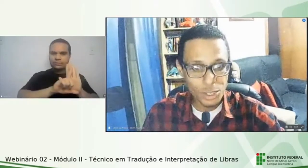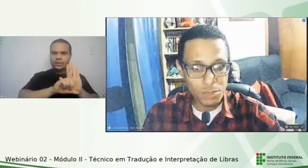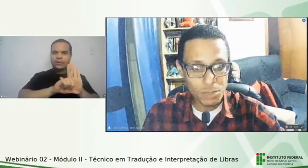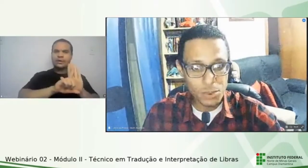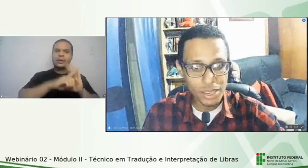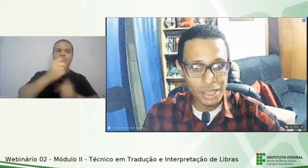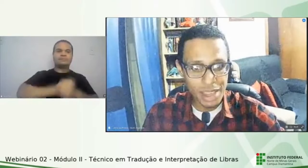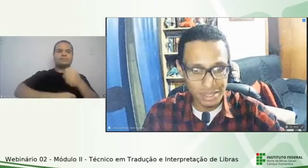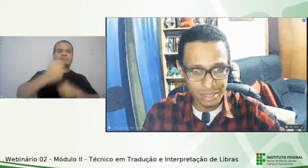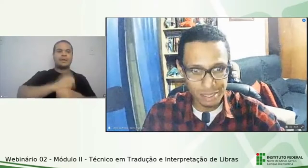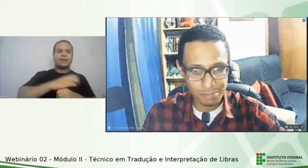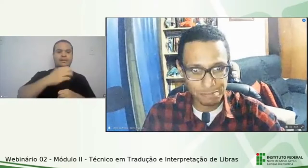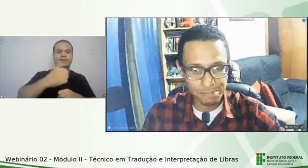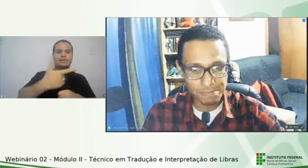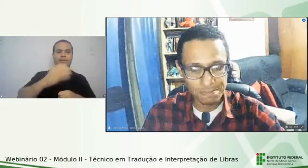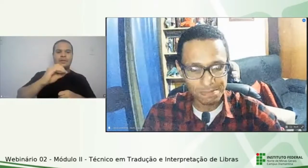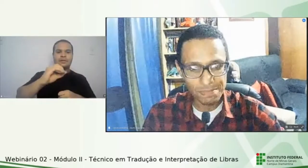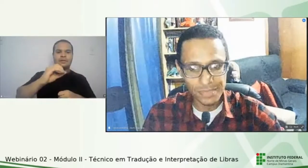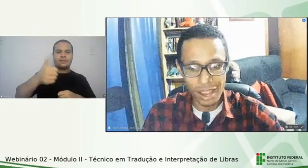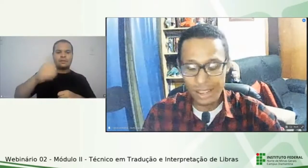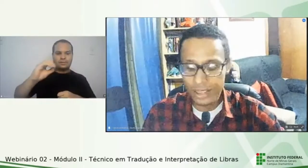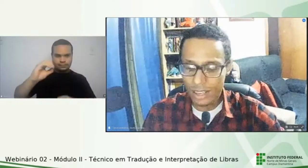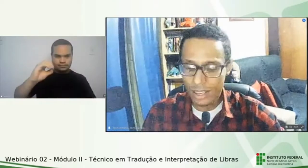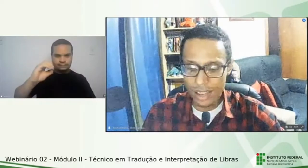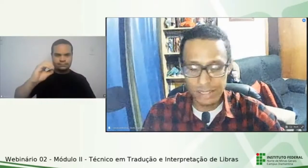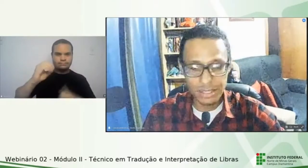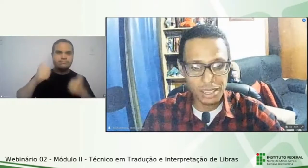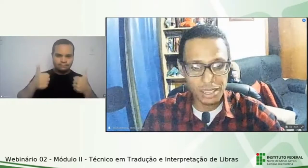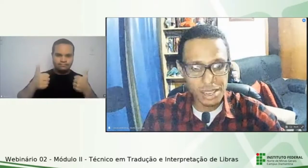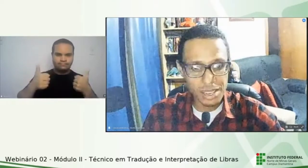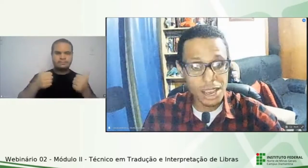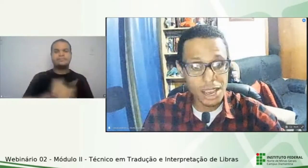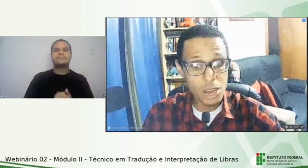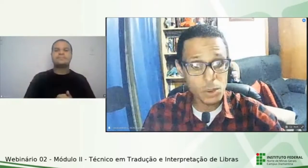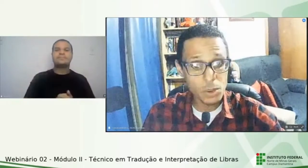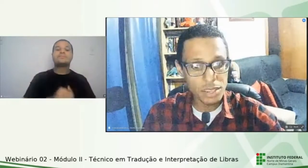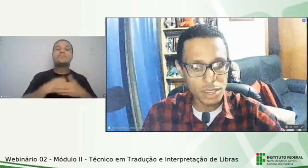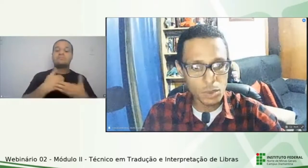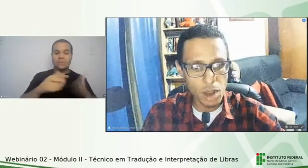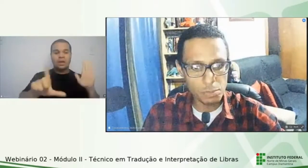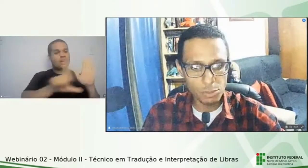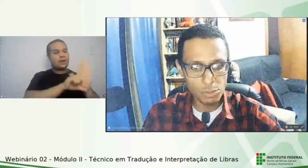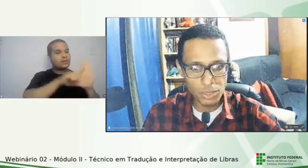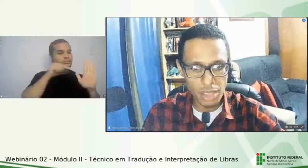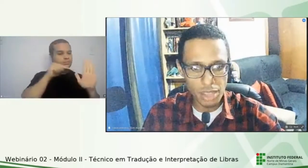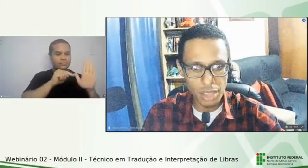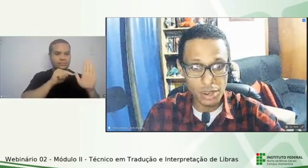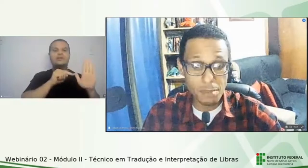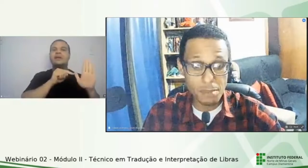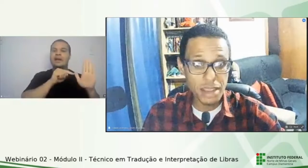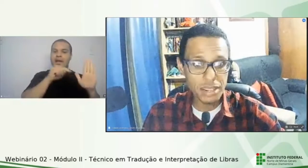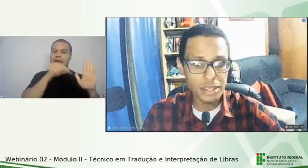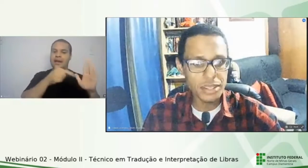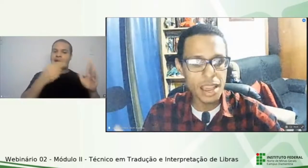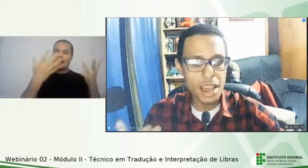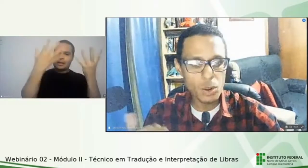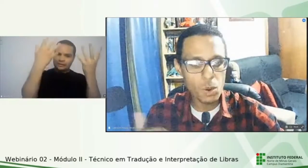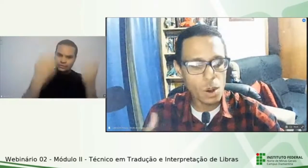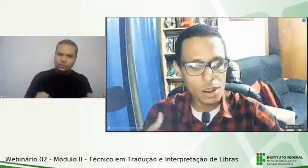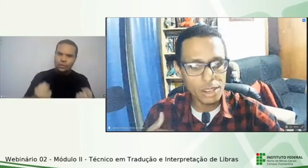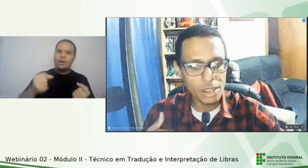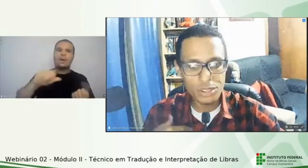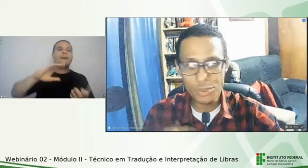de 2010. Tá? Esta lei, ela reconheceu a profissão do intérprete. Mas